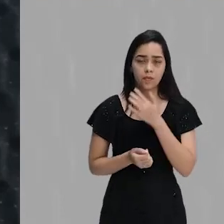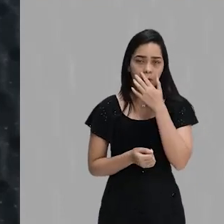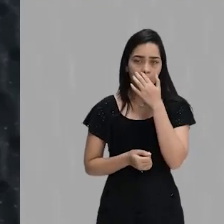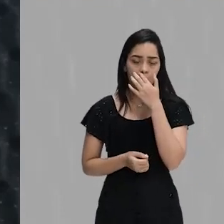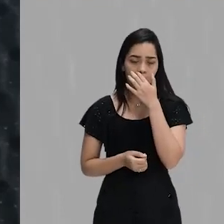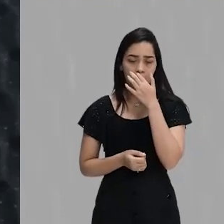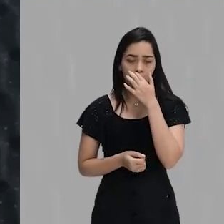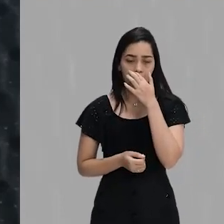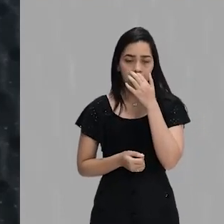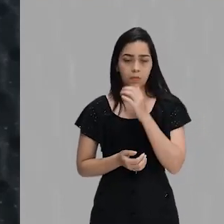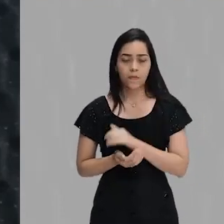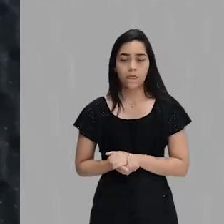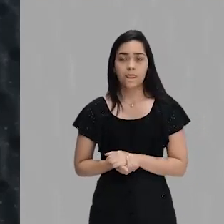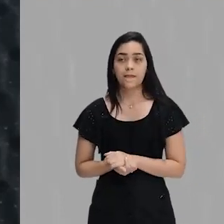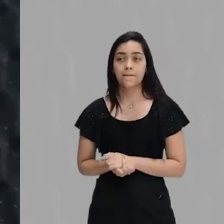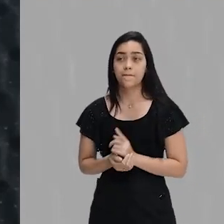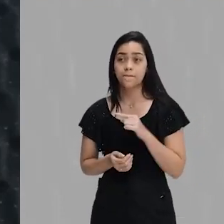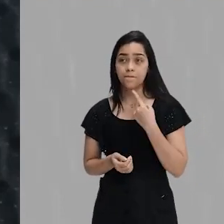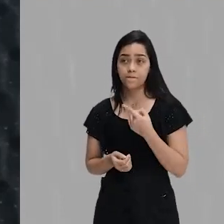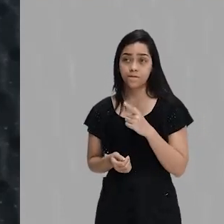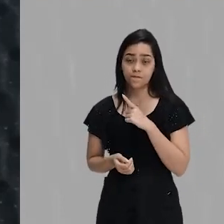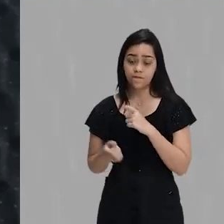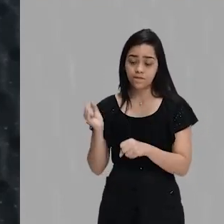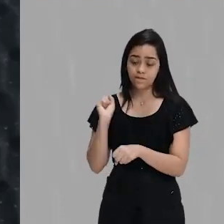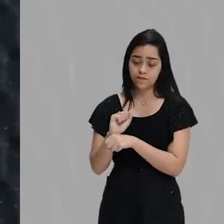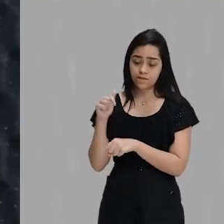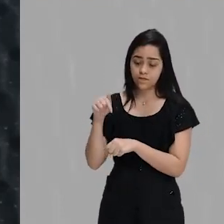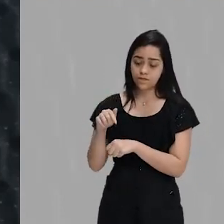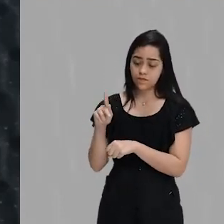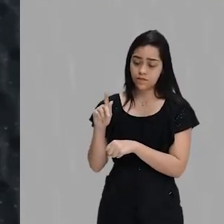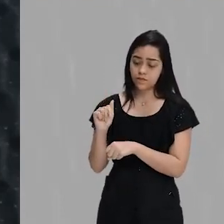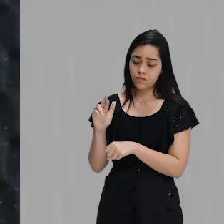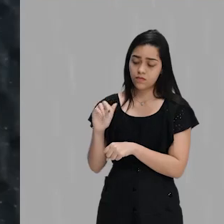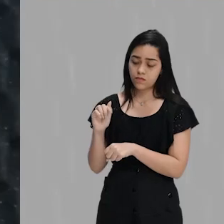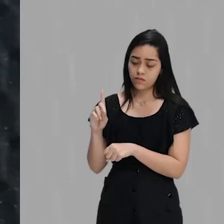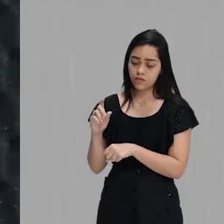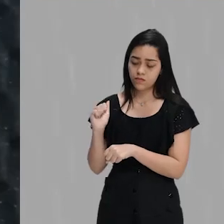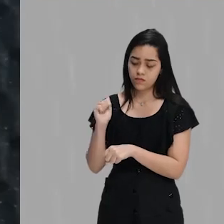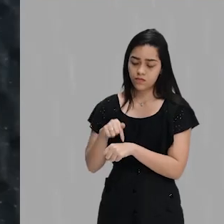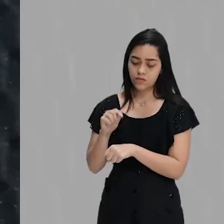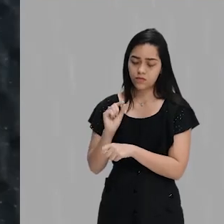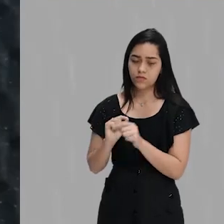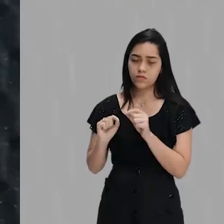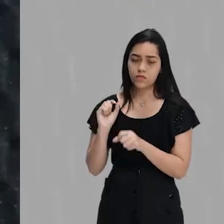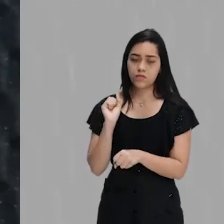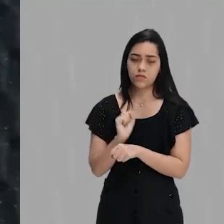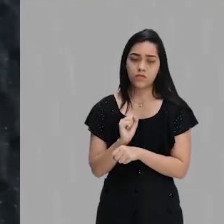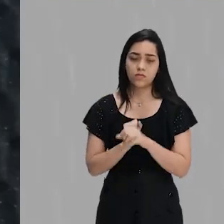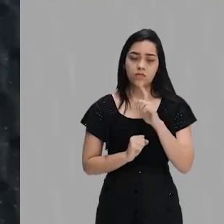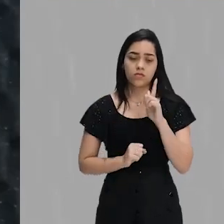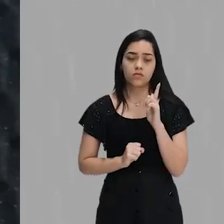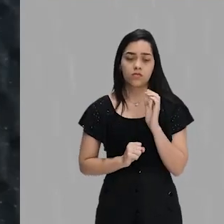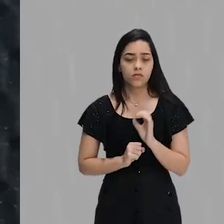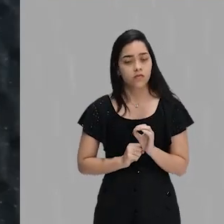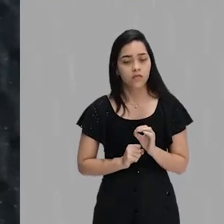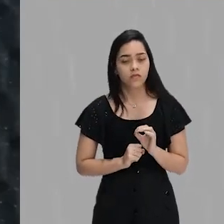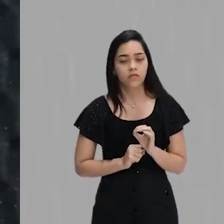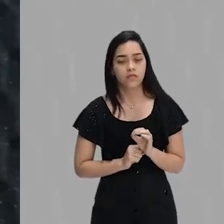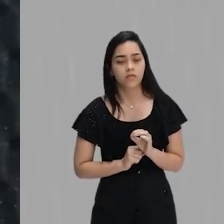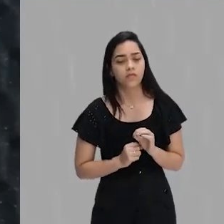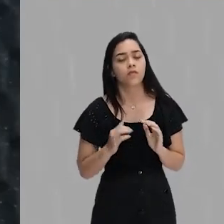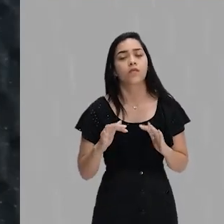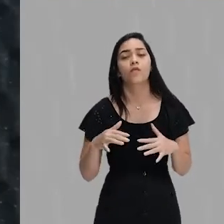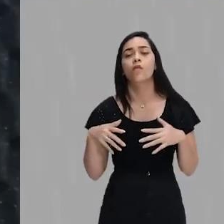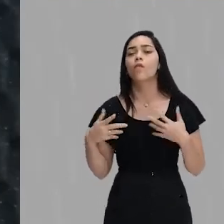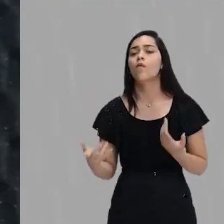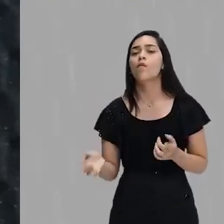estacionada na fase G1. Então, ao invés de dizer que ela está parada na fase G1, a gente diz que ela entrou em G0. E agora, quais